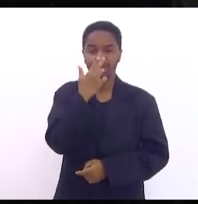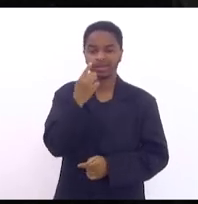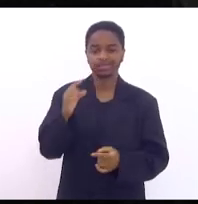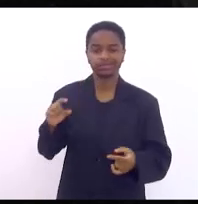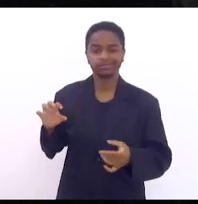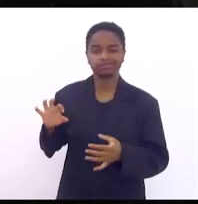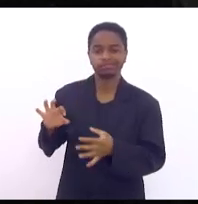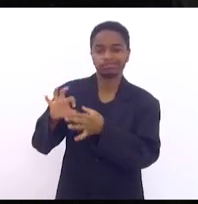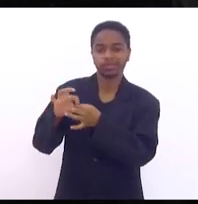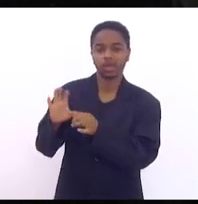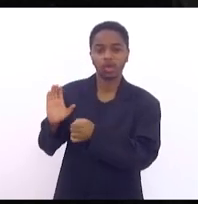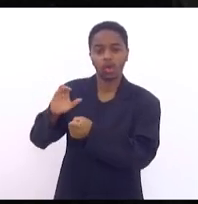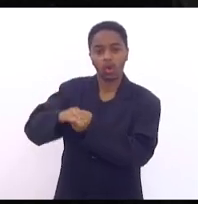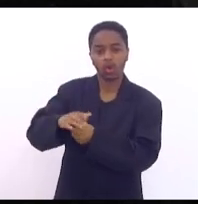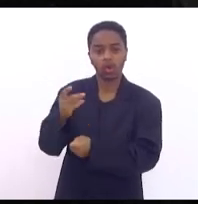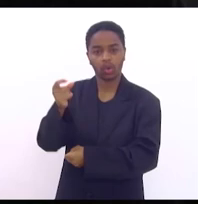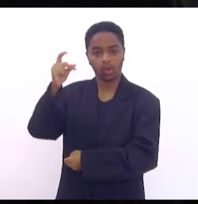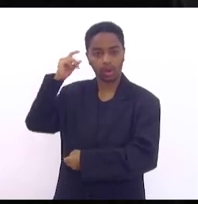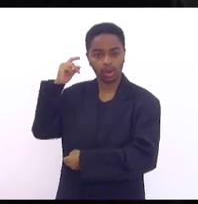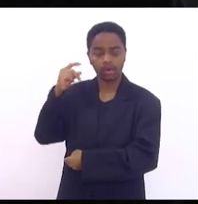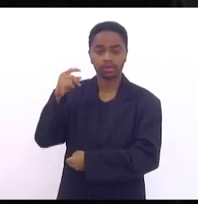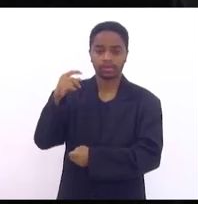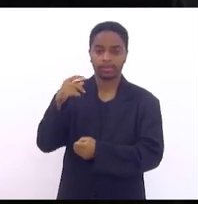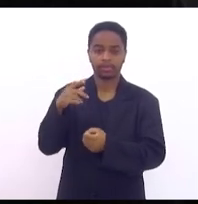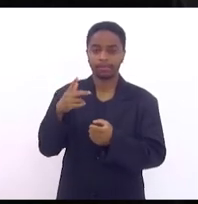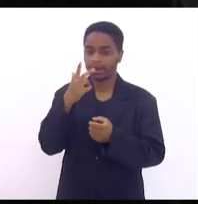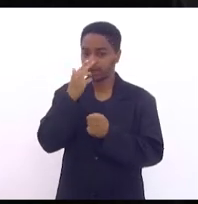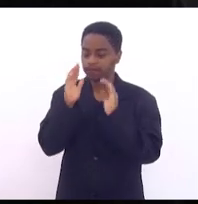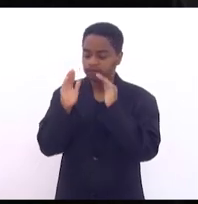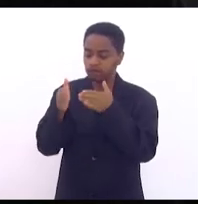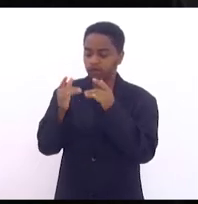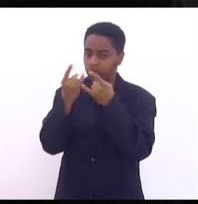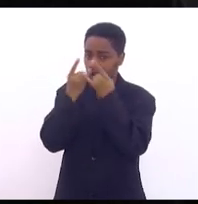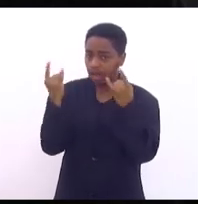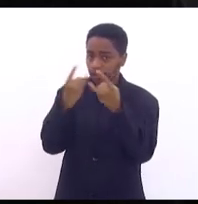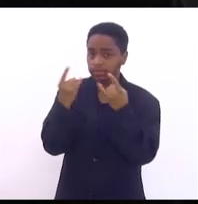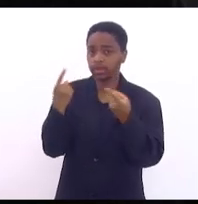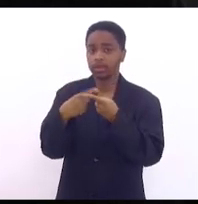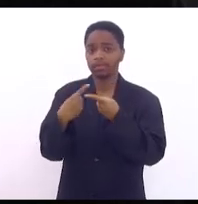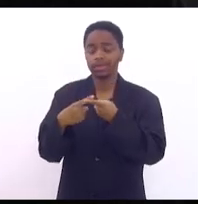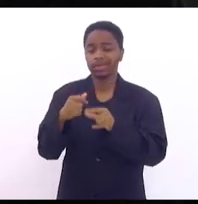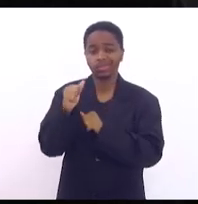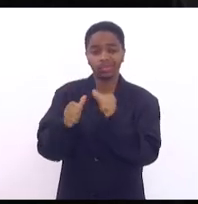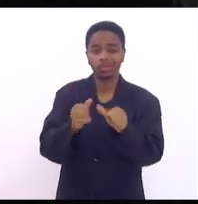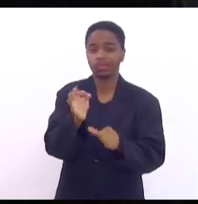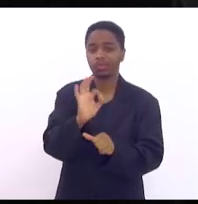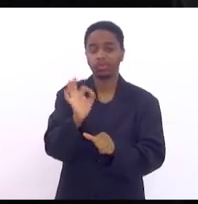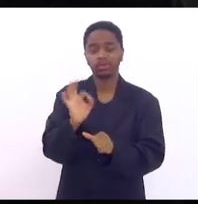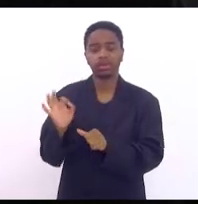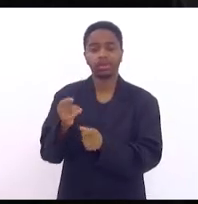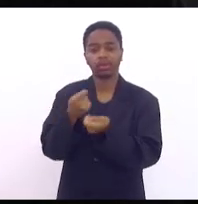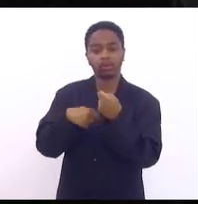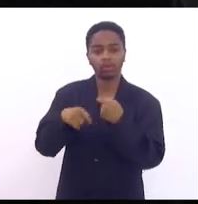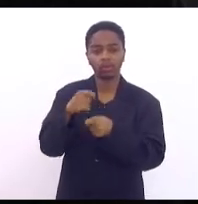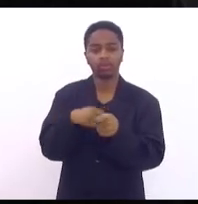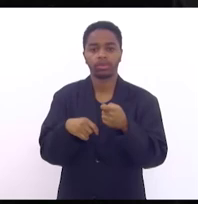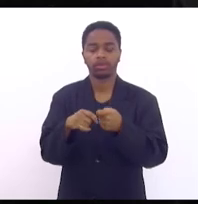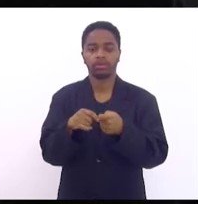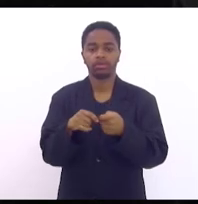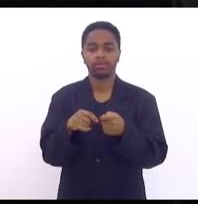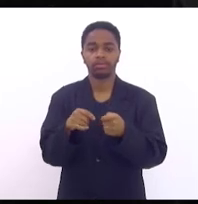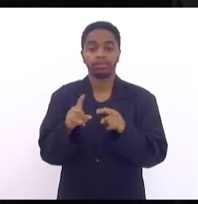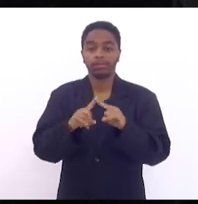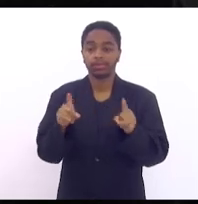colonial, né, uma área de capital, o Rio de Janeiro, que não reinventa a sua economia, entra governo e sai governo,